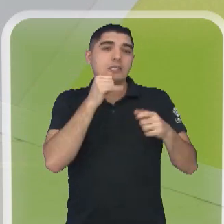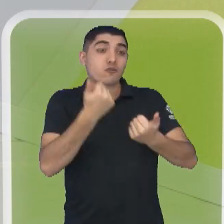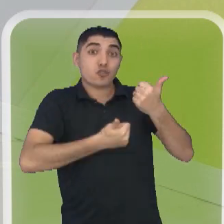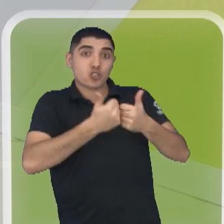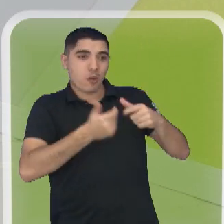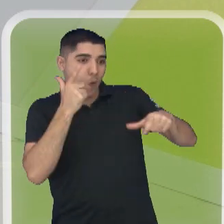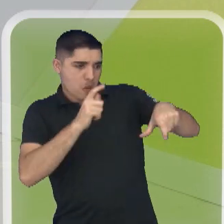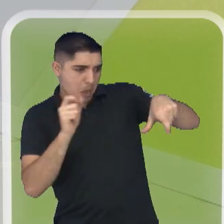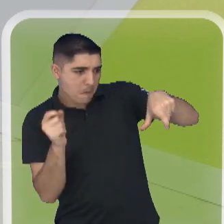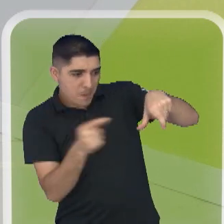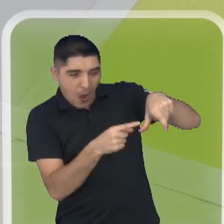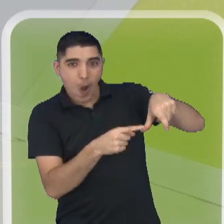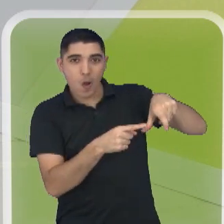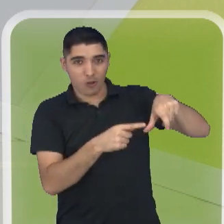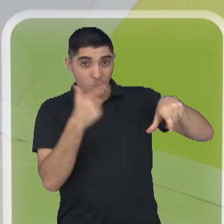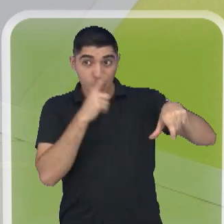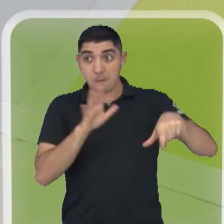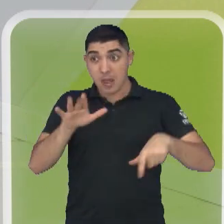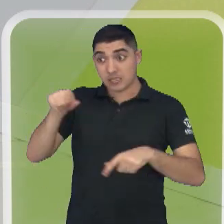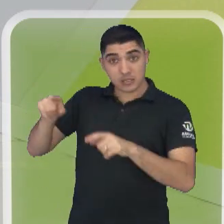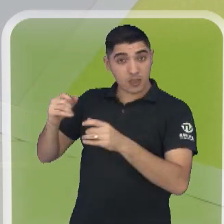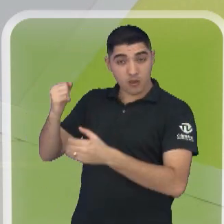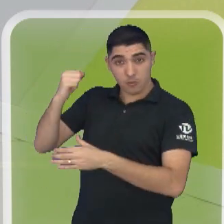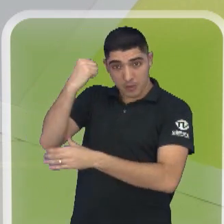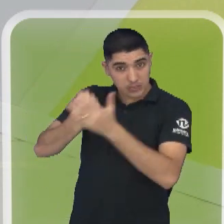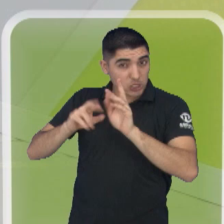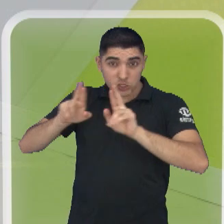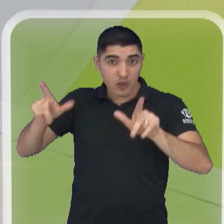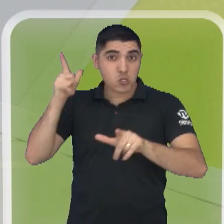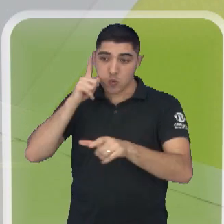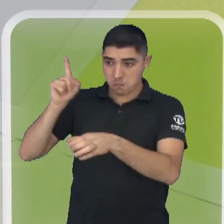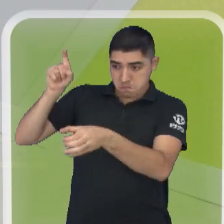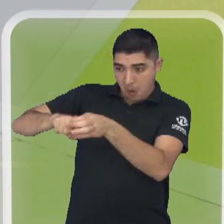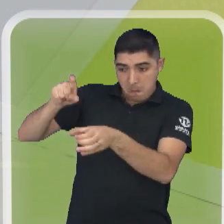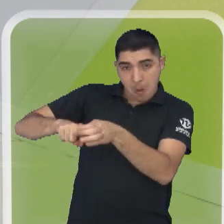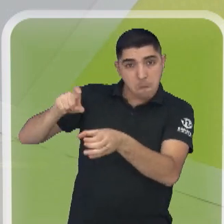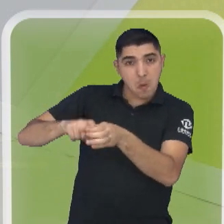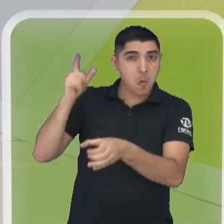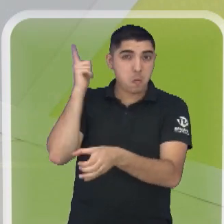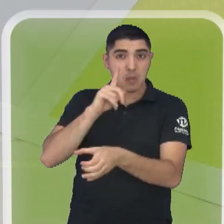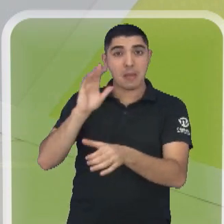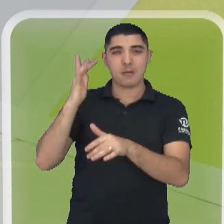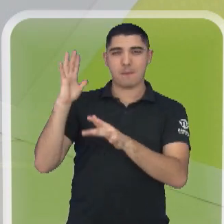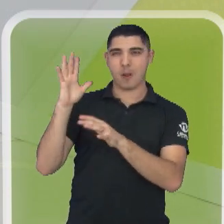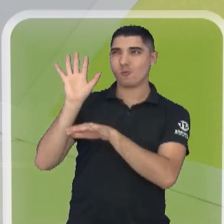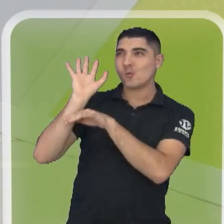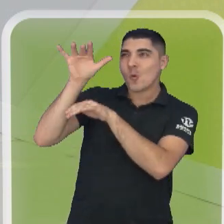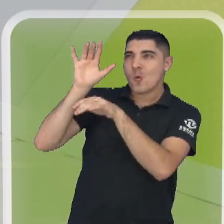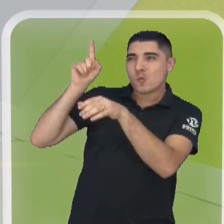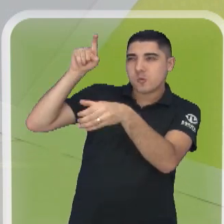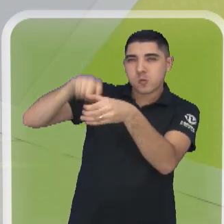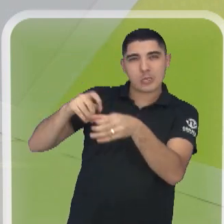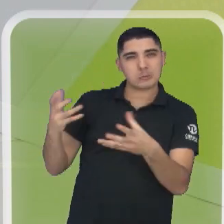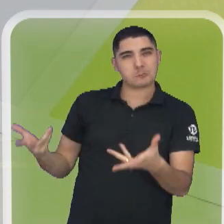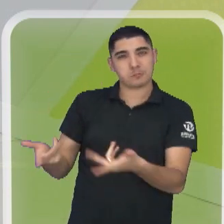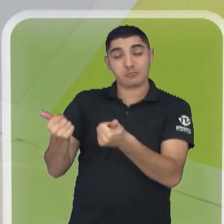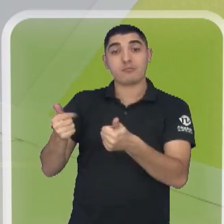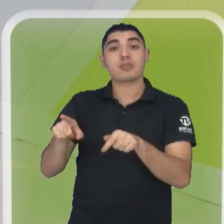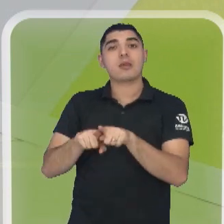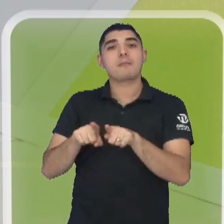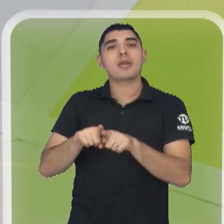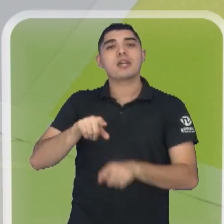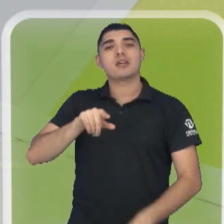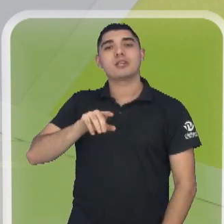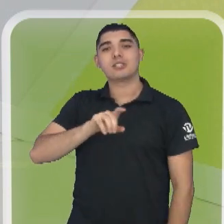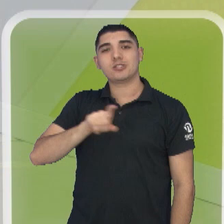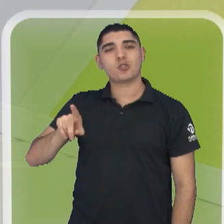a cesta no basquete. Vamos dar o crédito aqui para as duas equipes que estavam com a mãozinha bastante calibrada. Destaque na partida para o